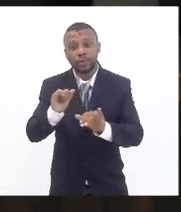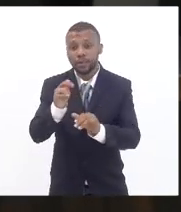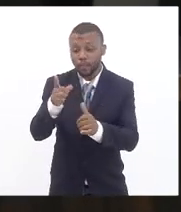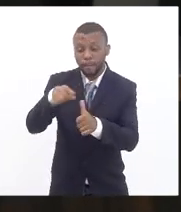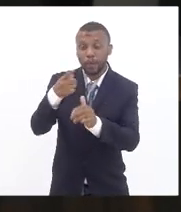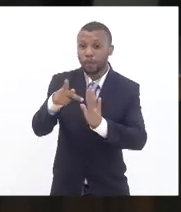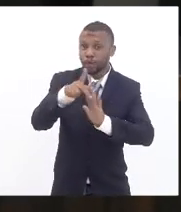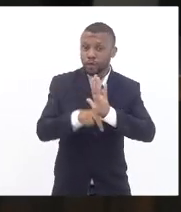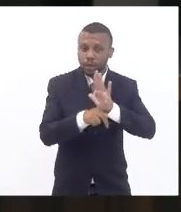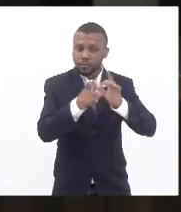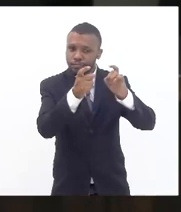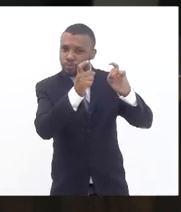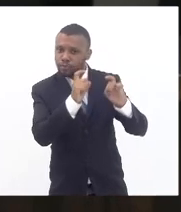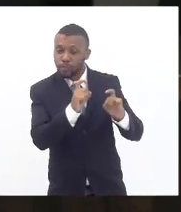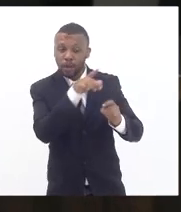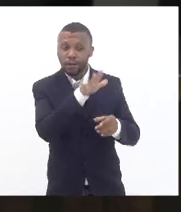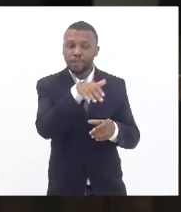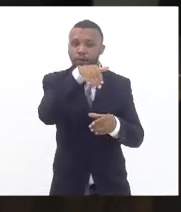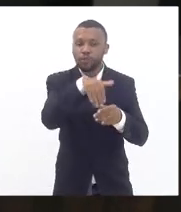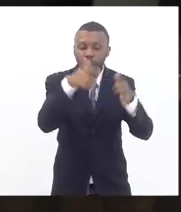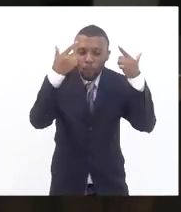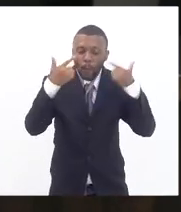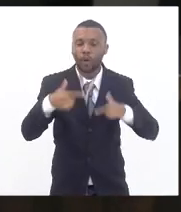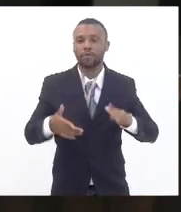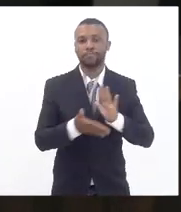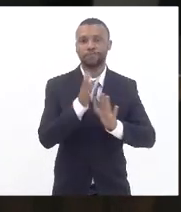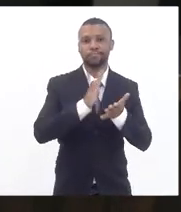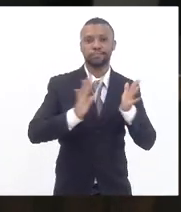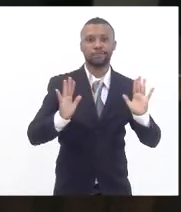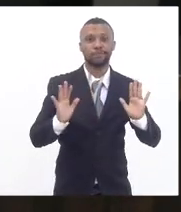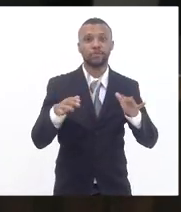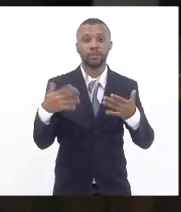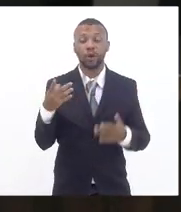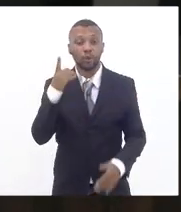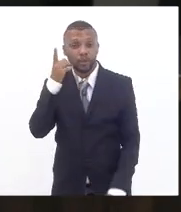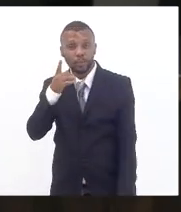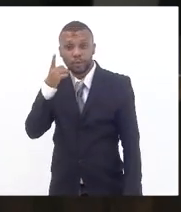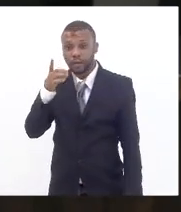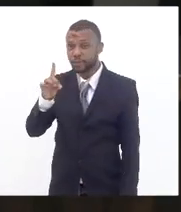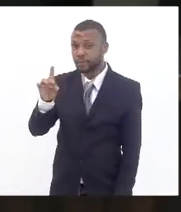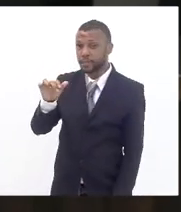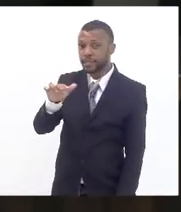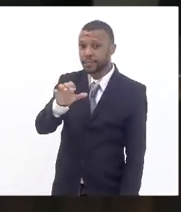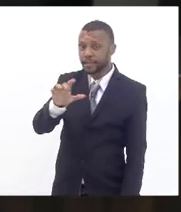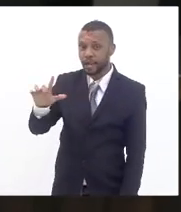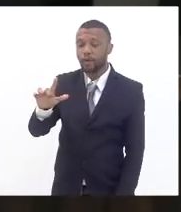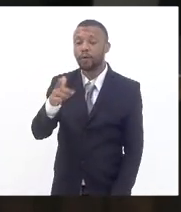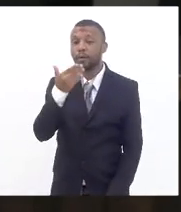deputado Daniel Librelon concedeu coautoria ao projeto